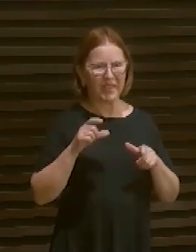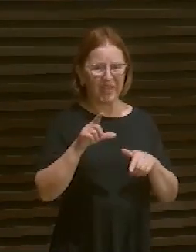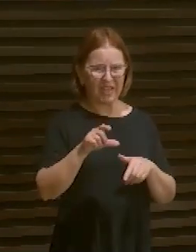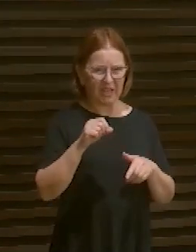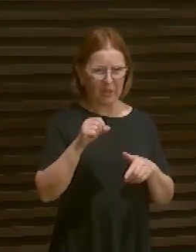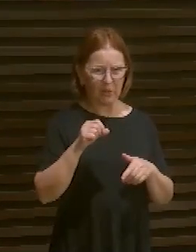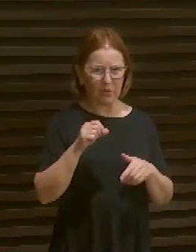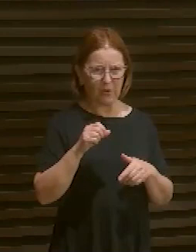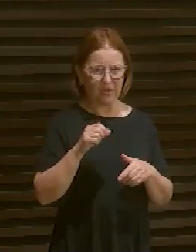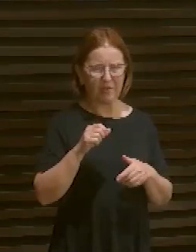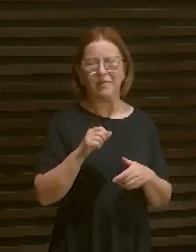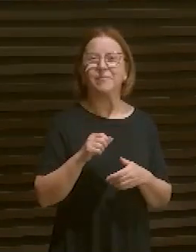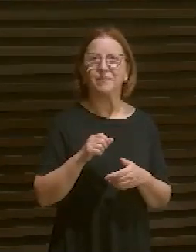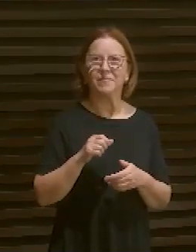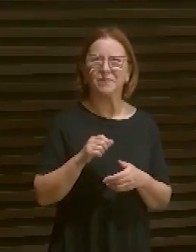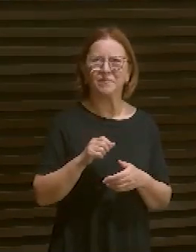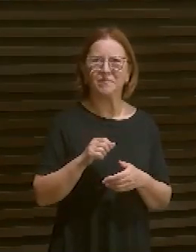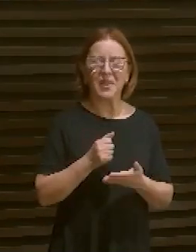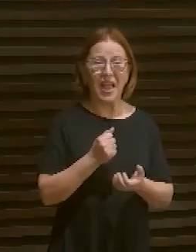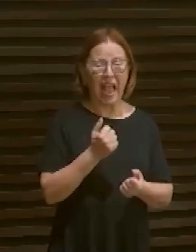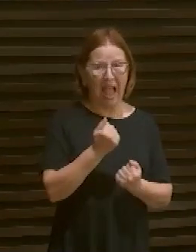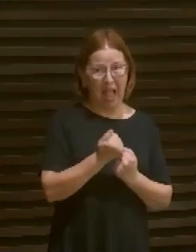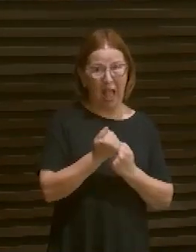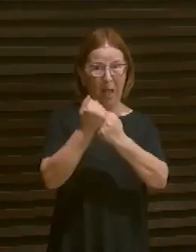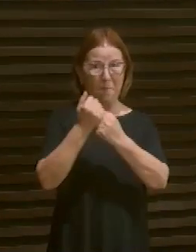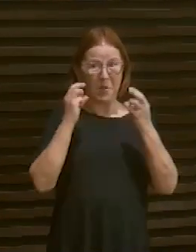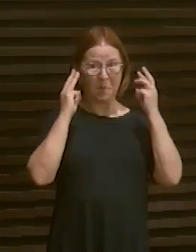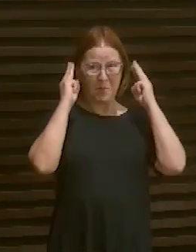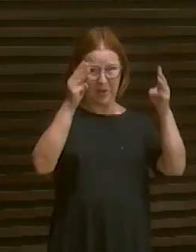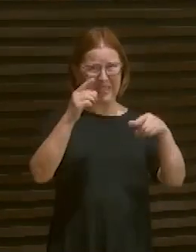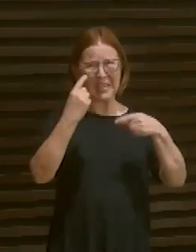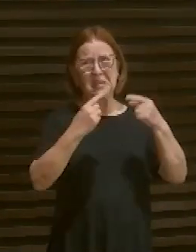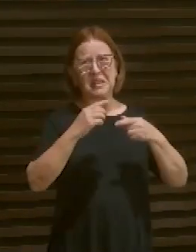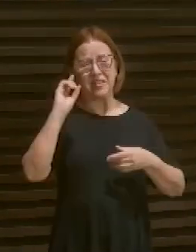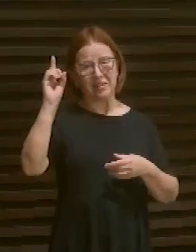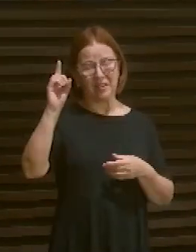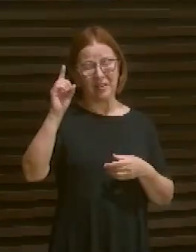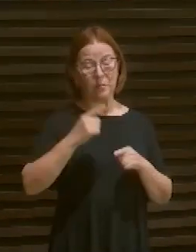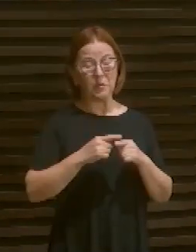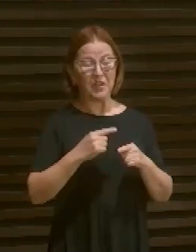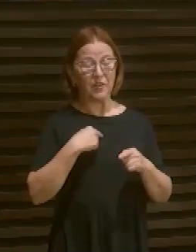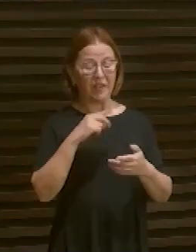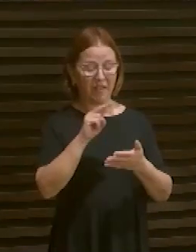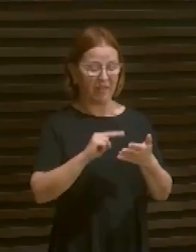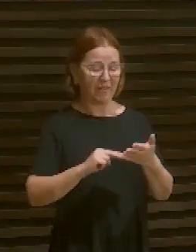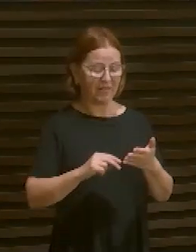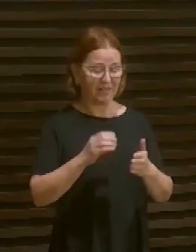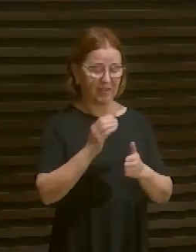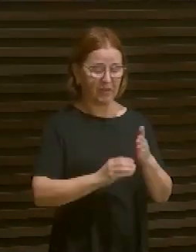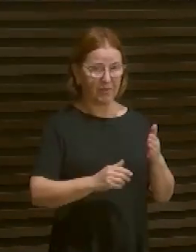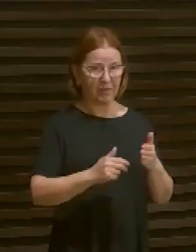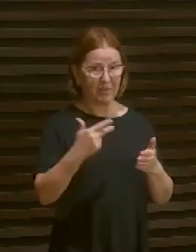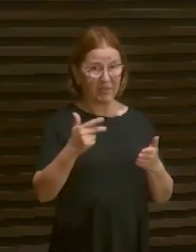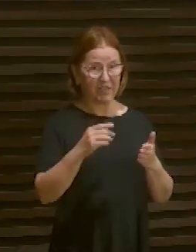e brigando com Deus. Porque eu estava lendo o capítulo 3 de Deuteronômio, quando